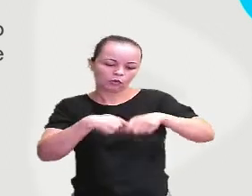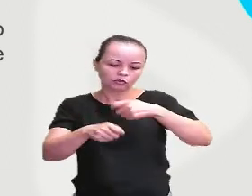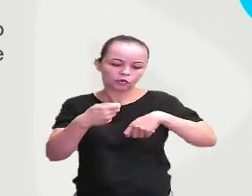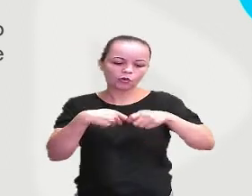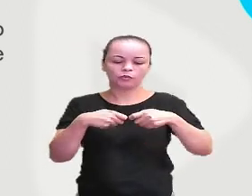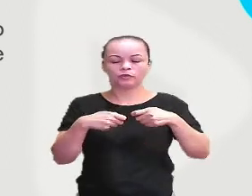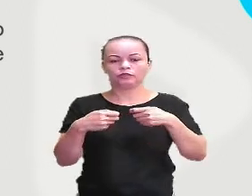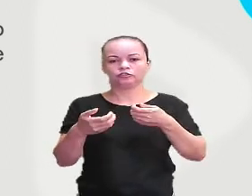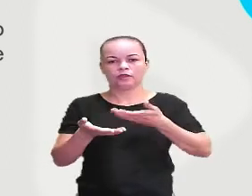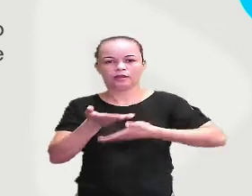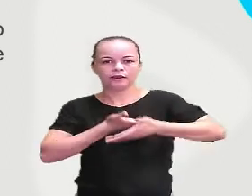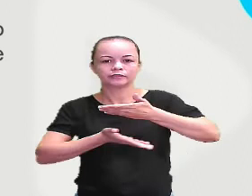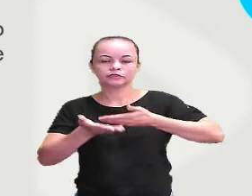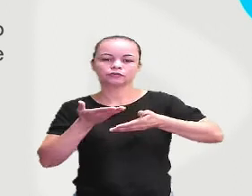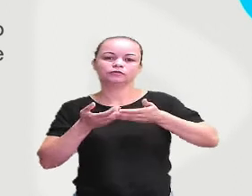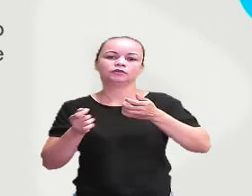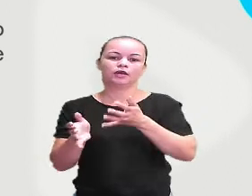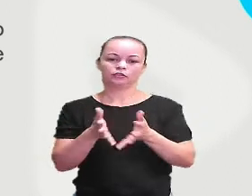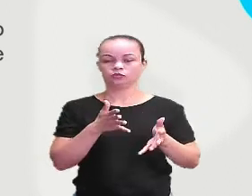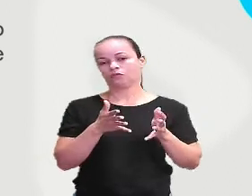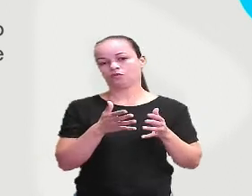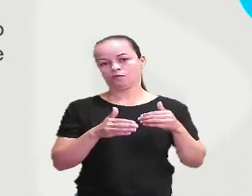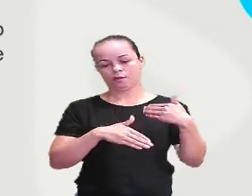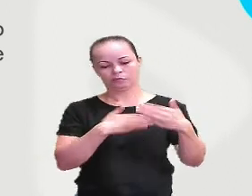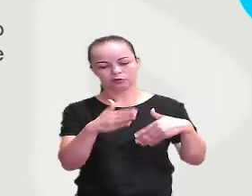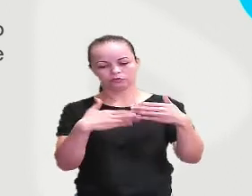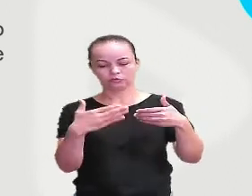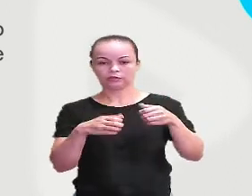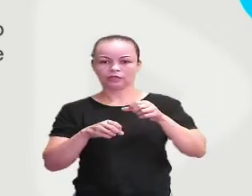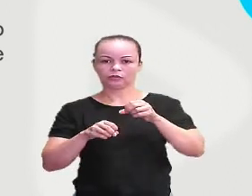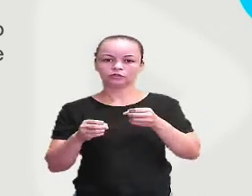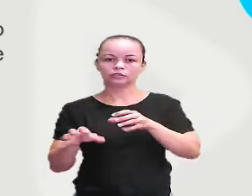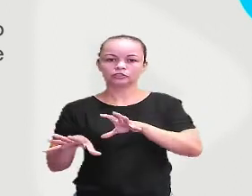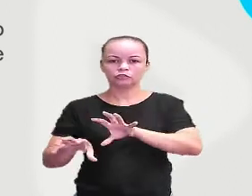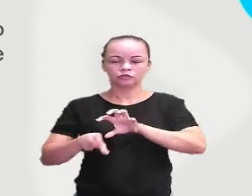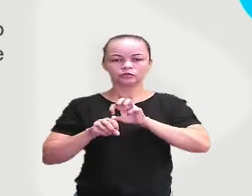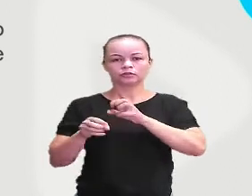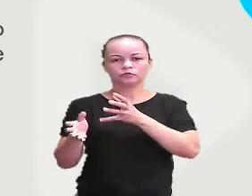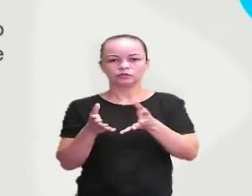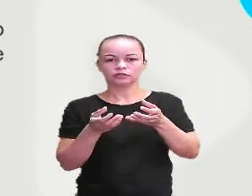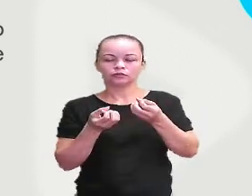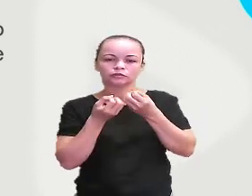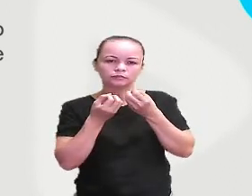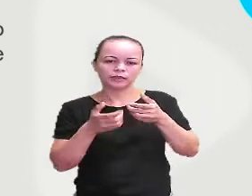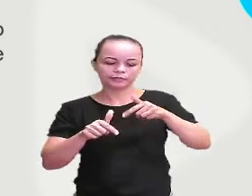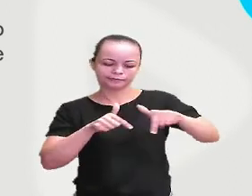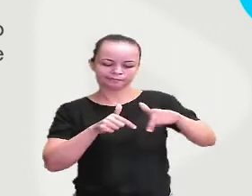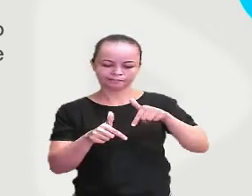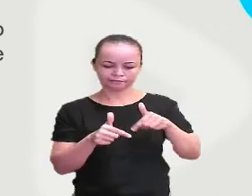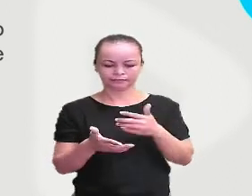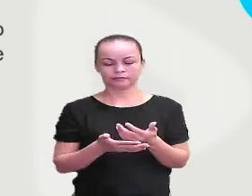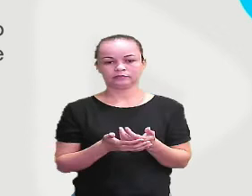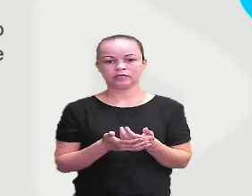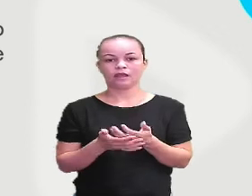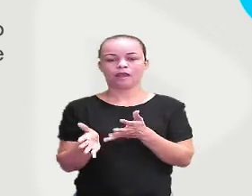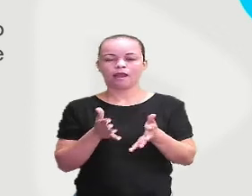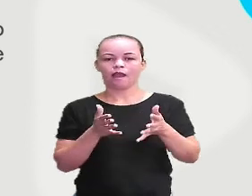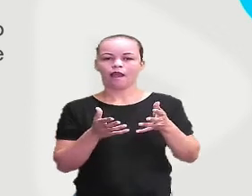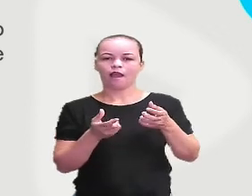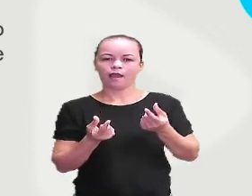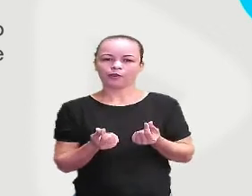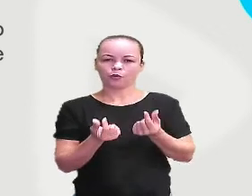relacionado com a produção, distribuição e consumo de bens e serviços. A economia deve se considerar a